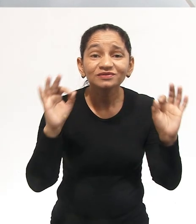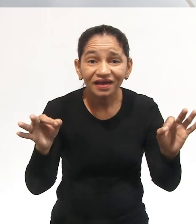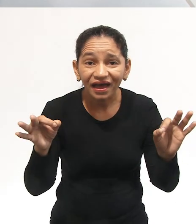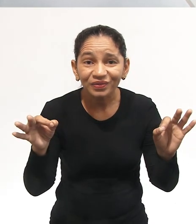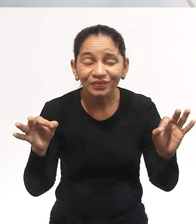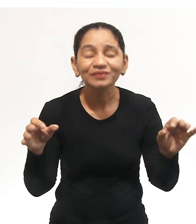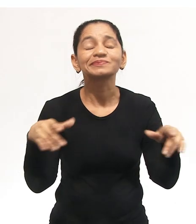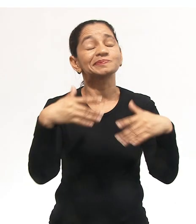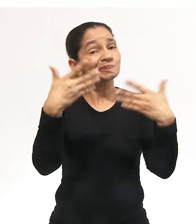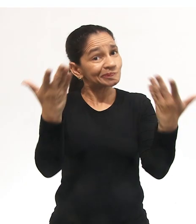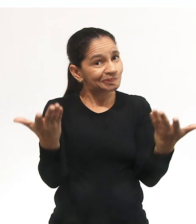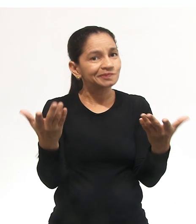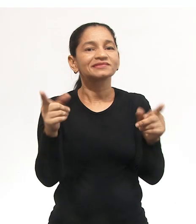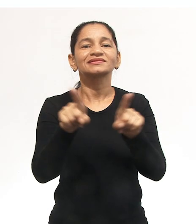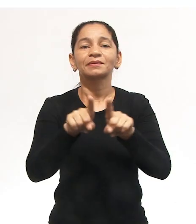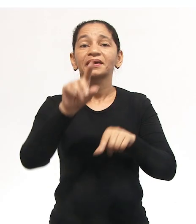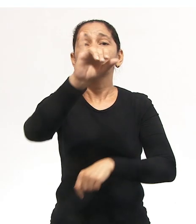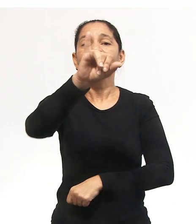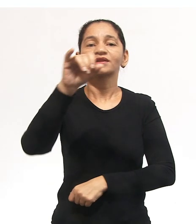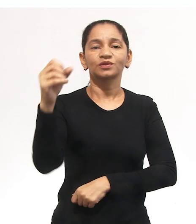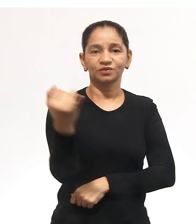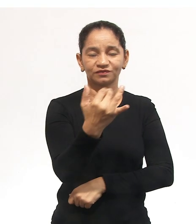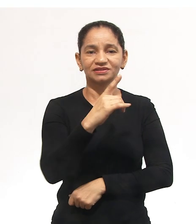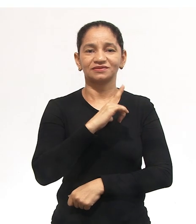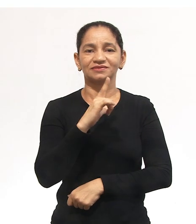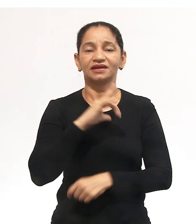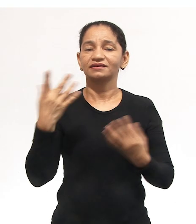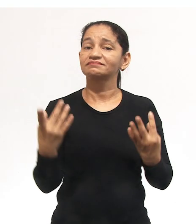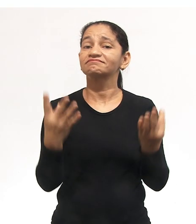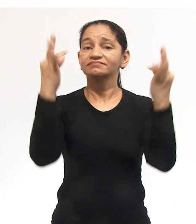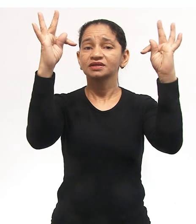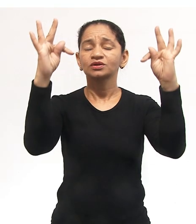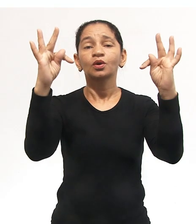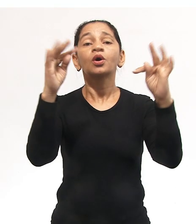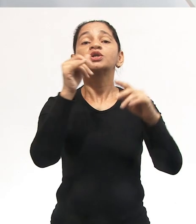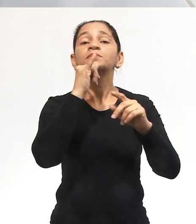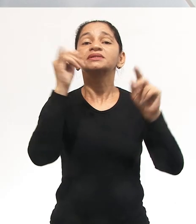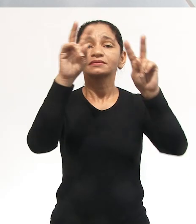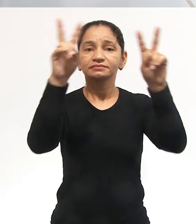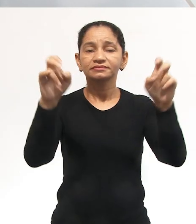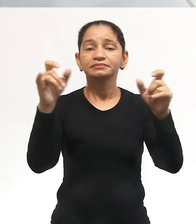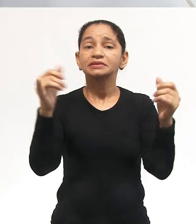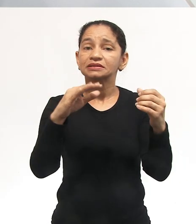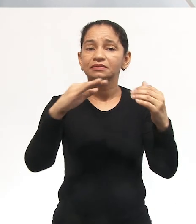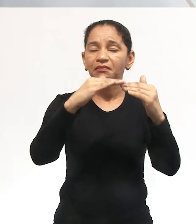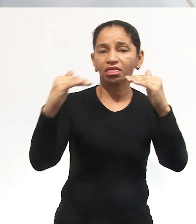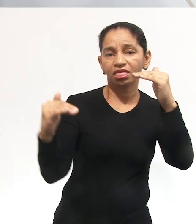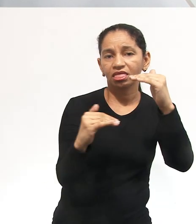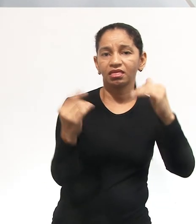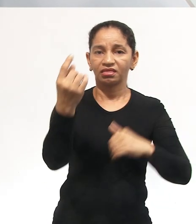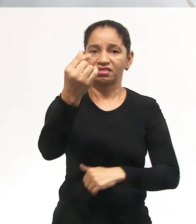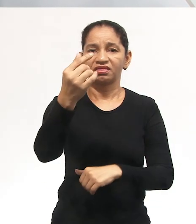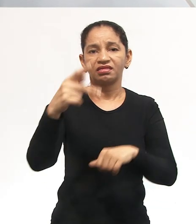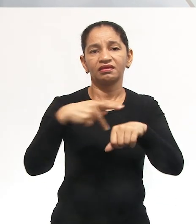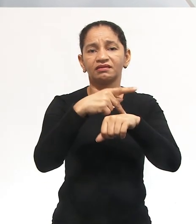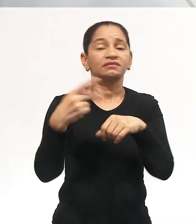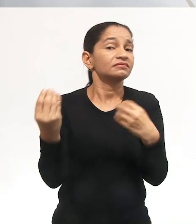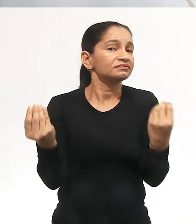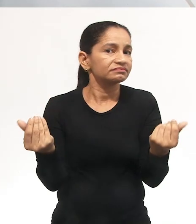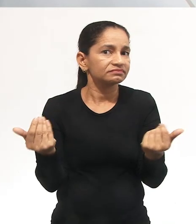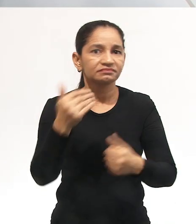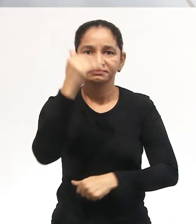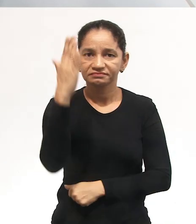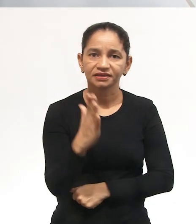tá? Ou o gastos com inovação e desenvolvimento tecnológico, até porque numa situação de baixa receita, né, o país